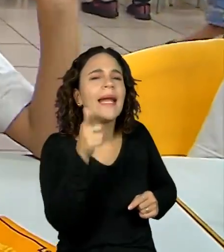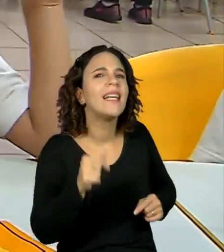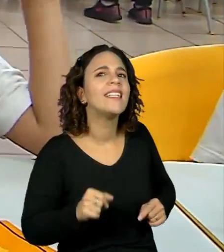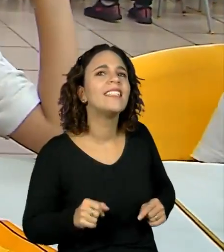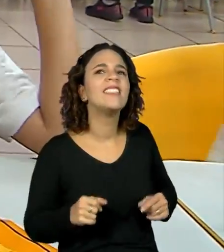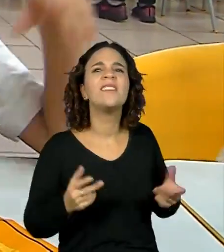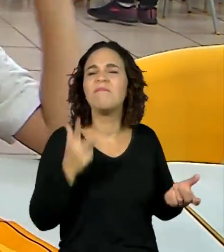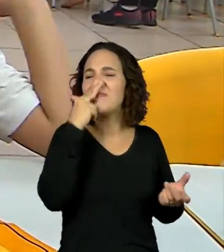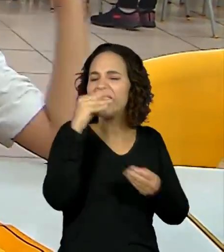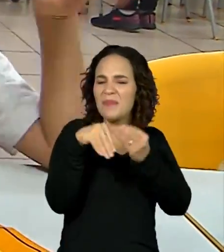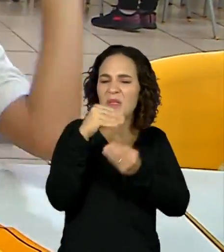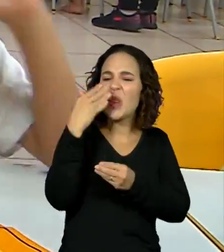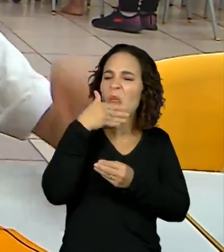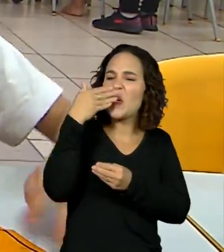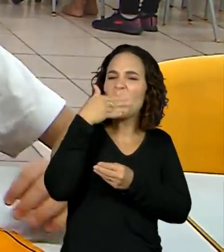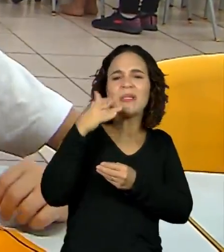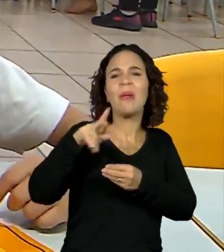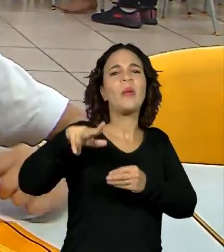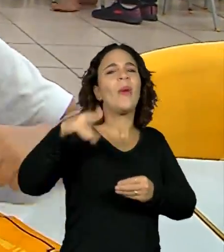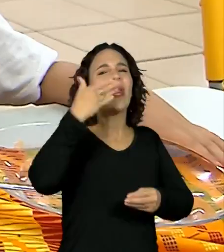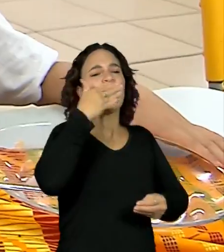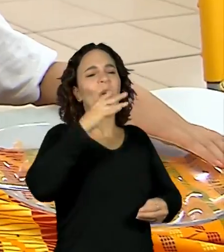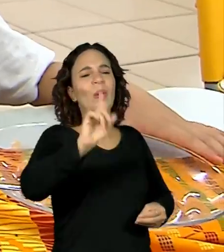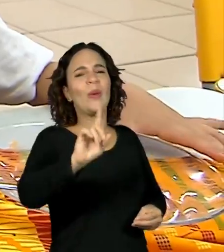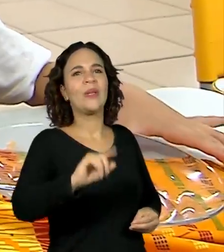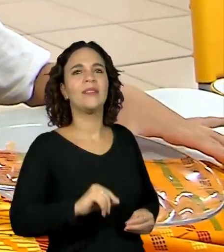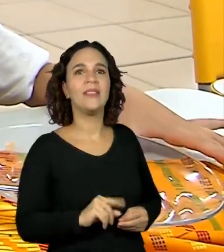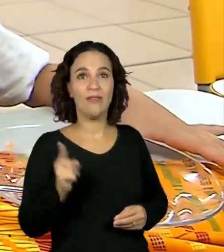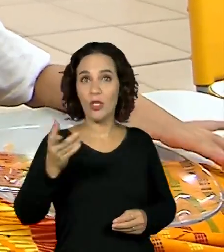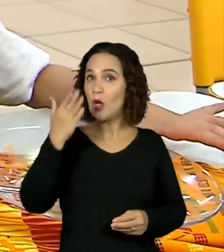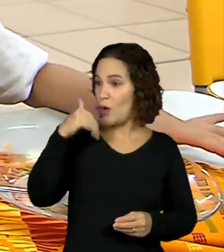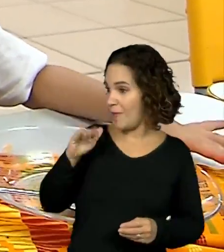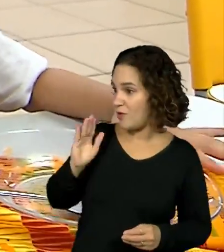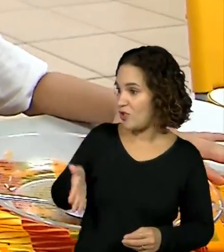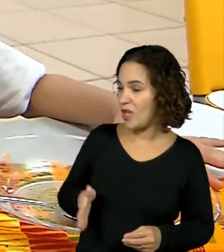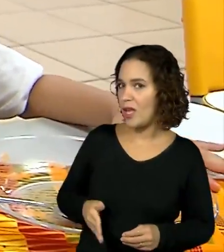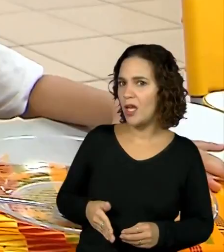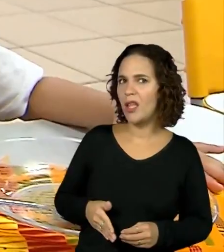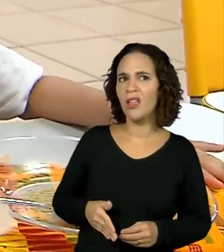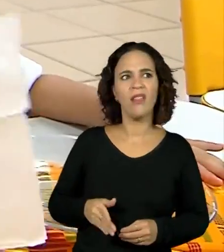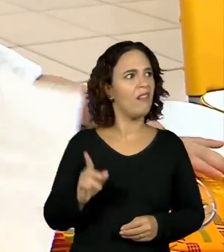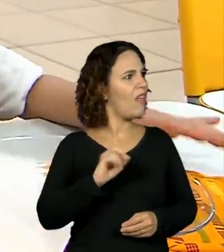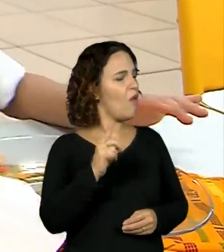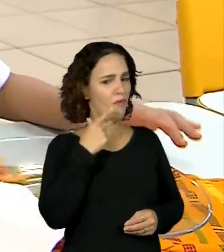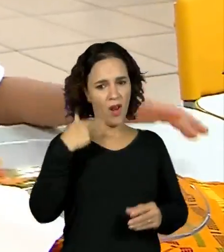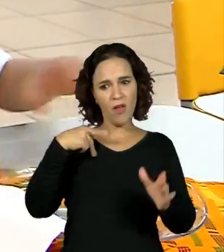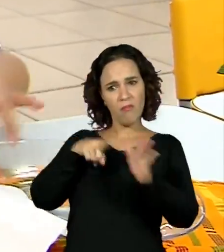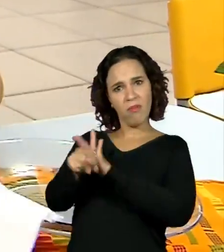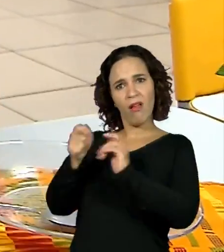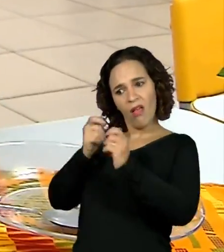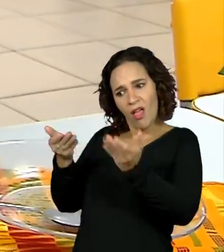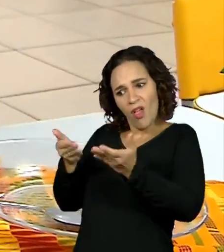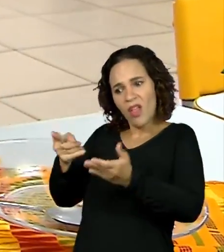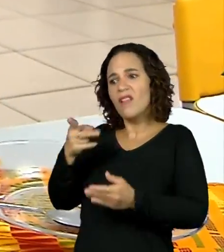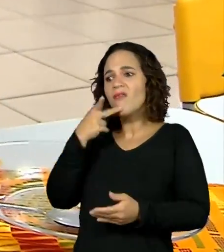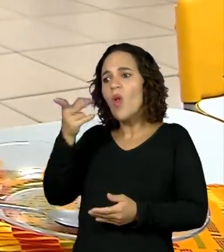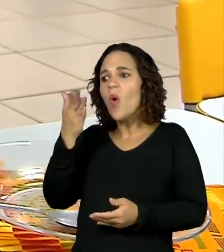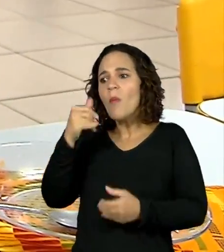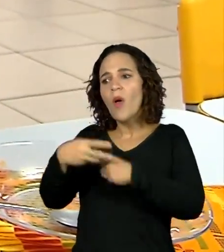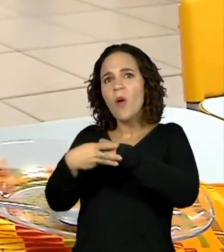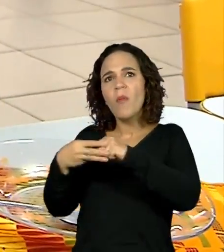Não é de doce assim, né? Não é. Você comeu abobrinha? Não. Eu acabei de te entrevistar falando que você tinha comido